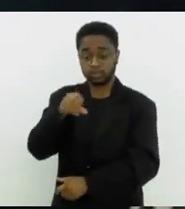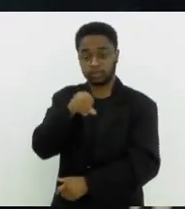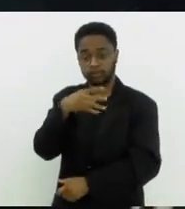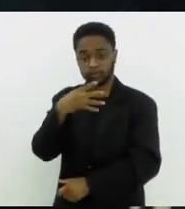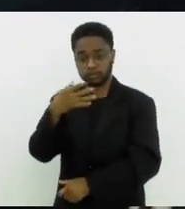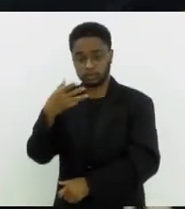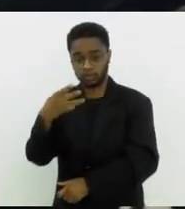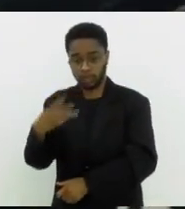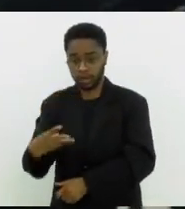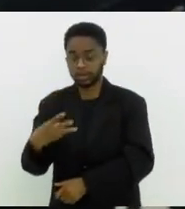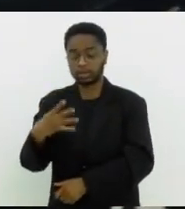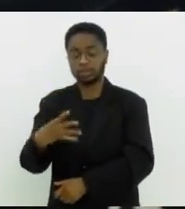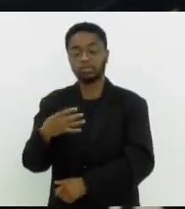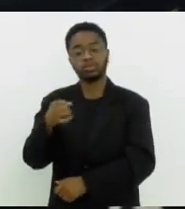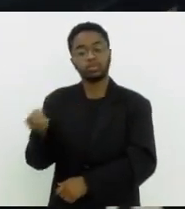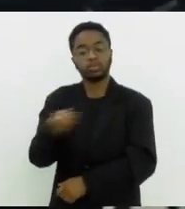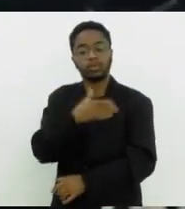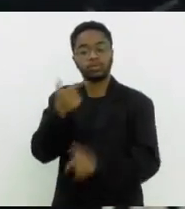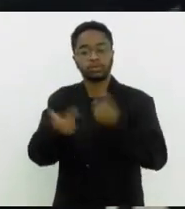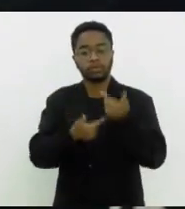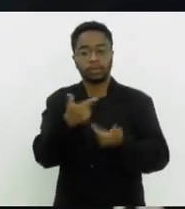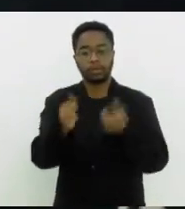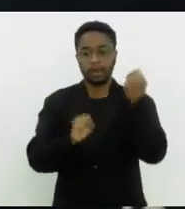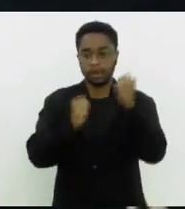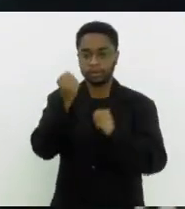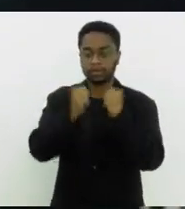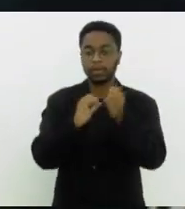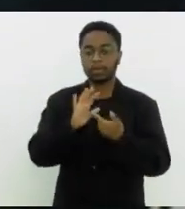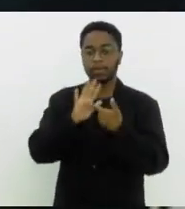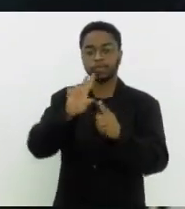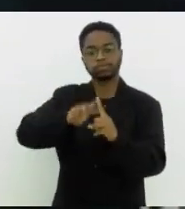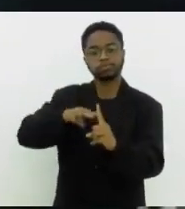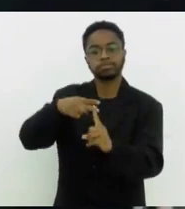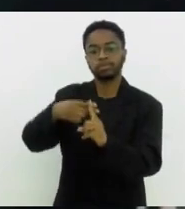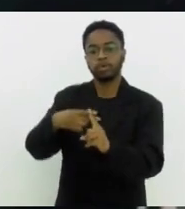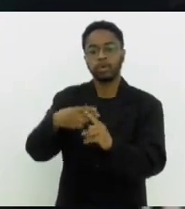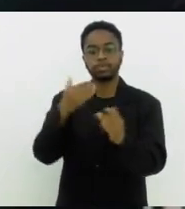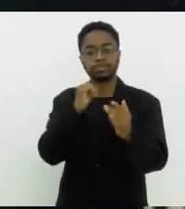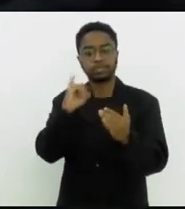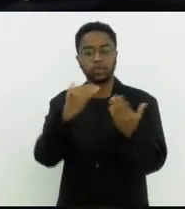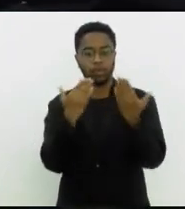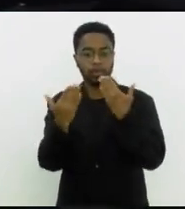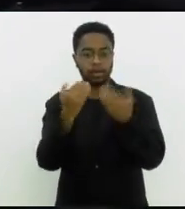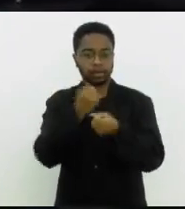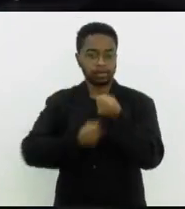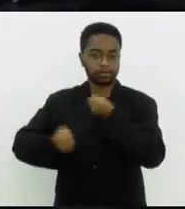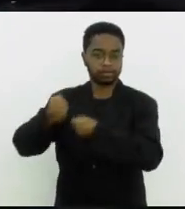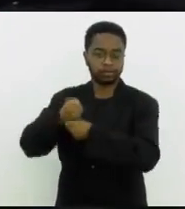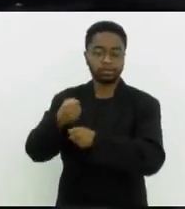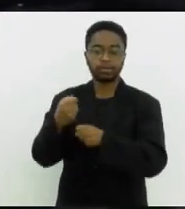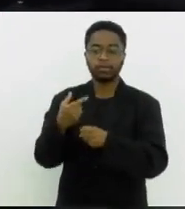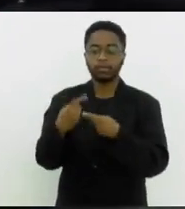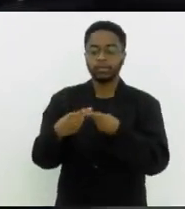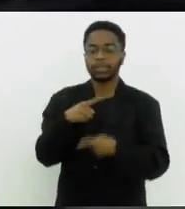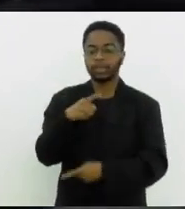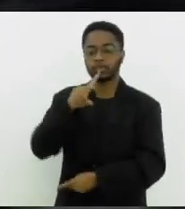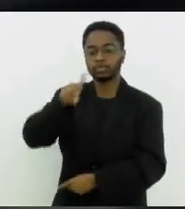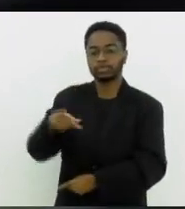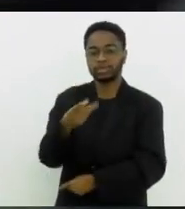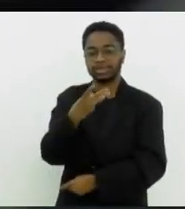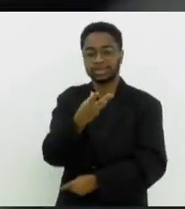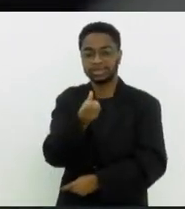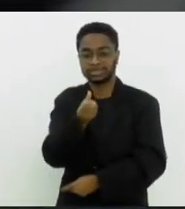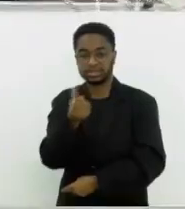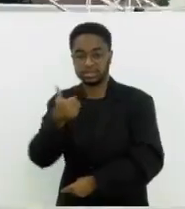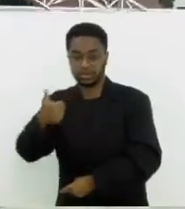novos postos na indústria representam mais que o dobro do registrado no setor em fevereiro do ano passado, quando 2.361 empregos